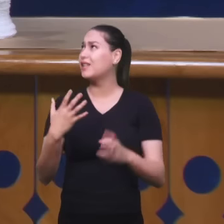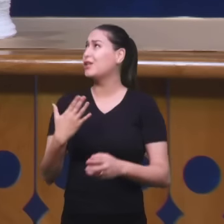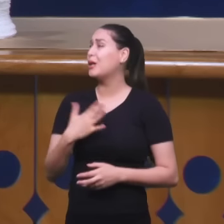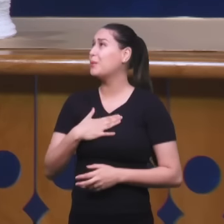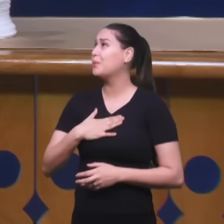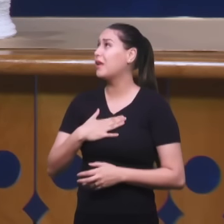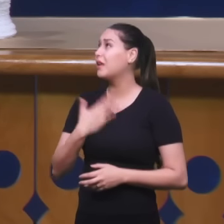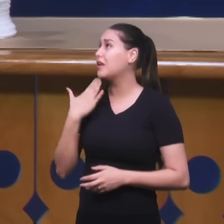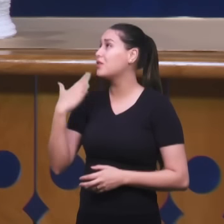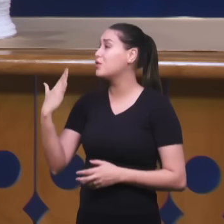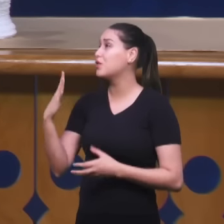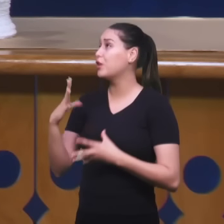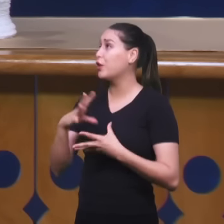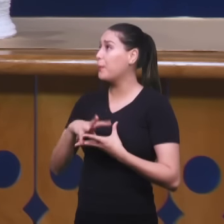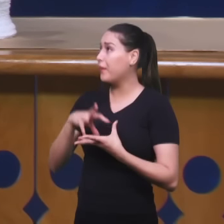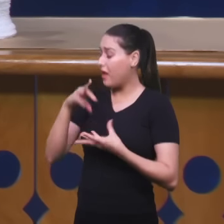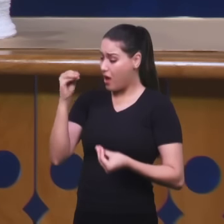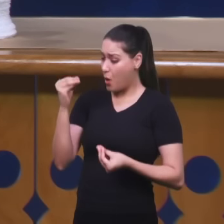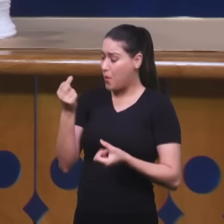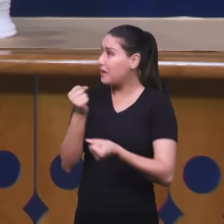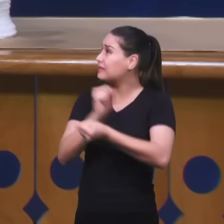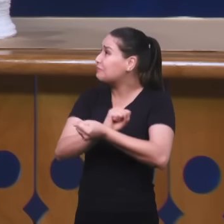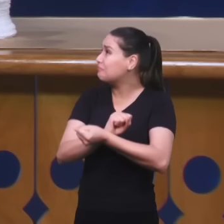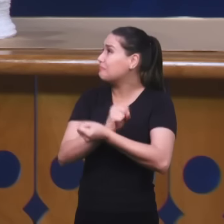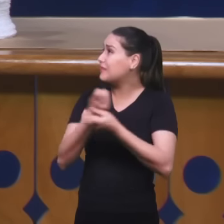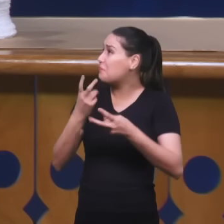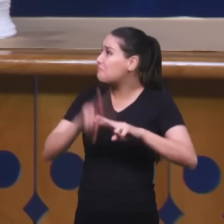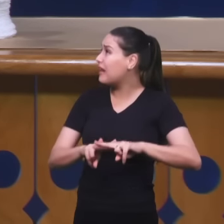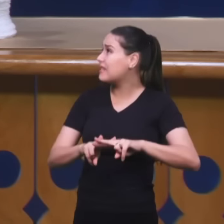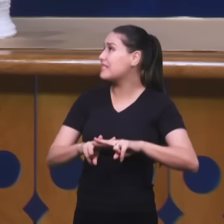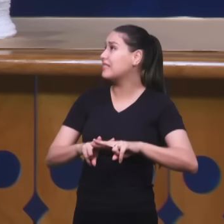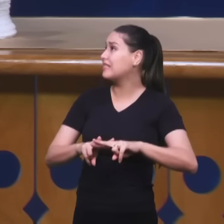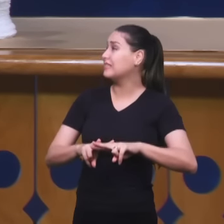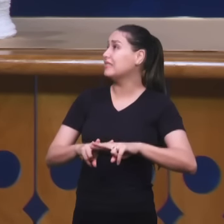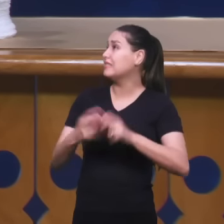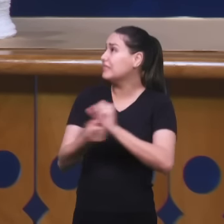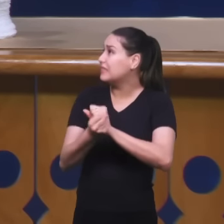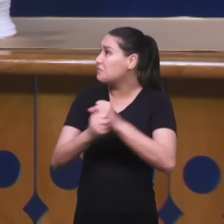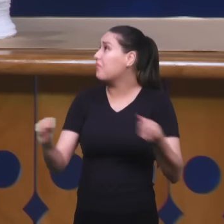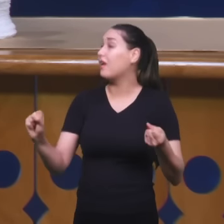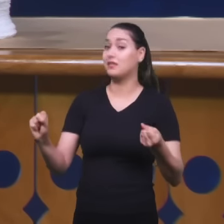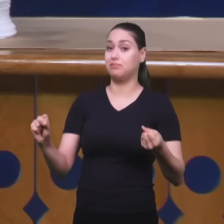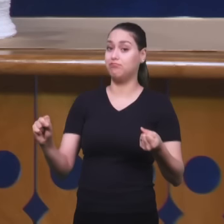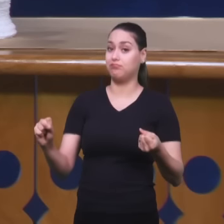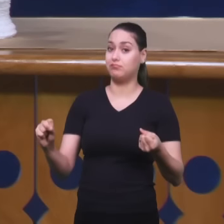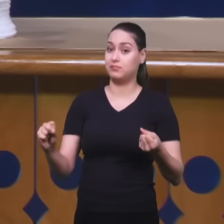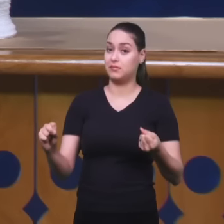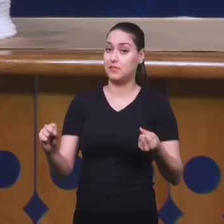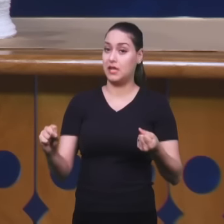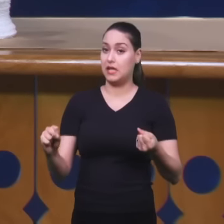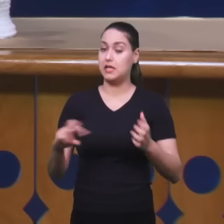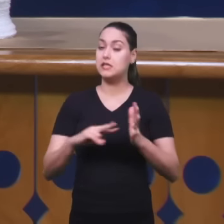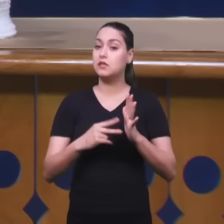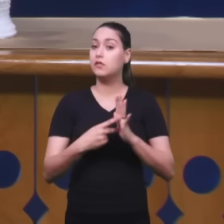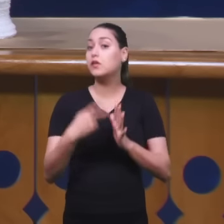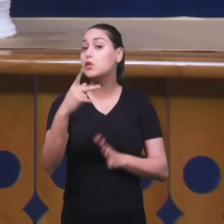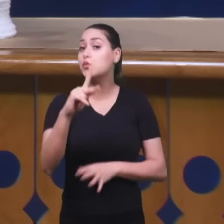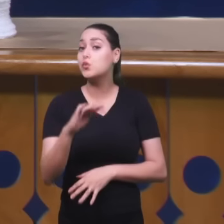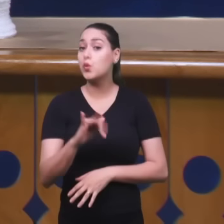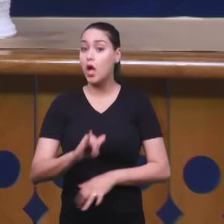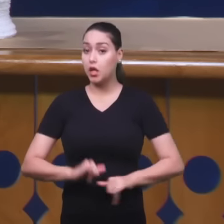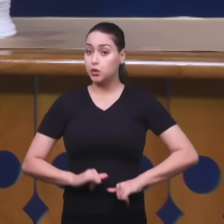prisão É possível Que essa expressão De hoje Represente A sua dor Aquilo que você